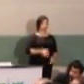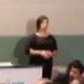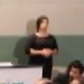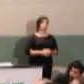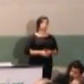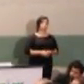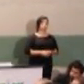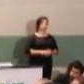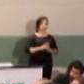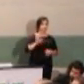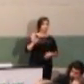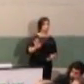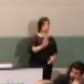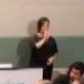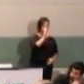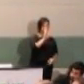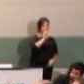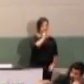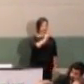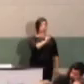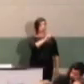o candidato Arruda.